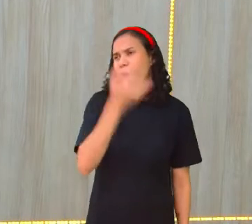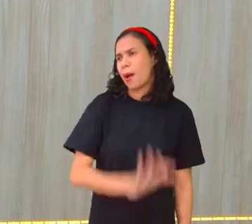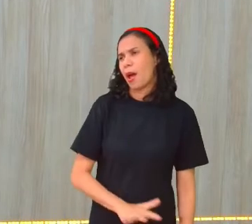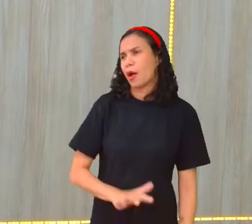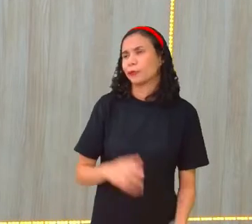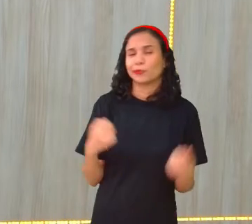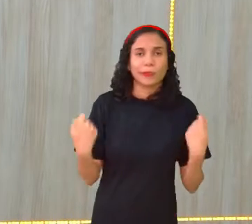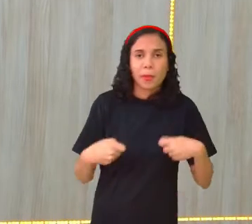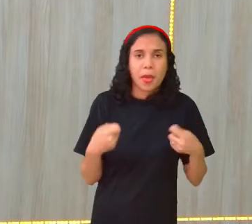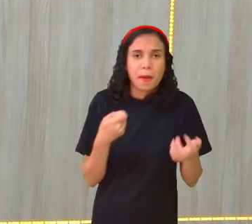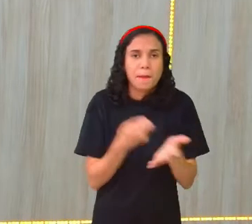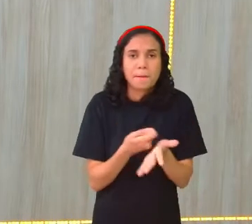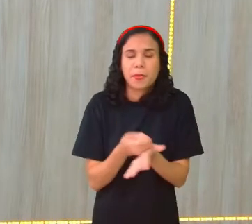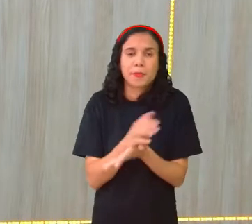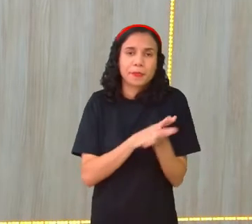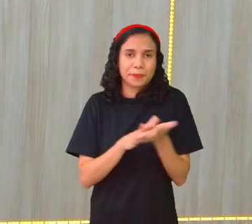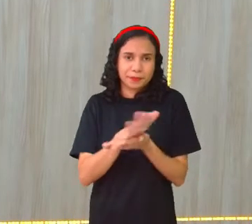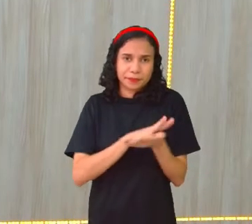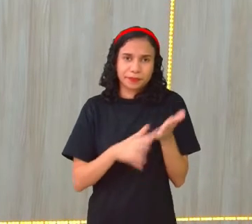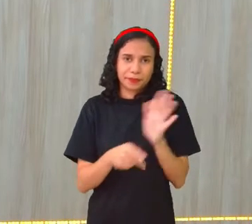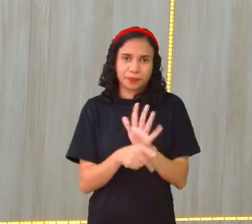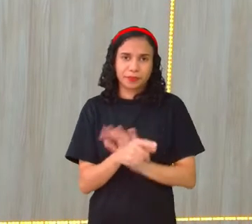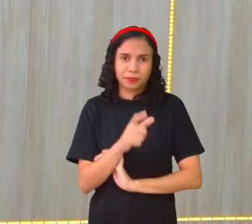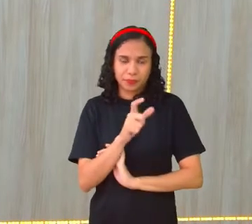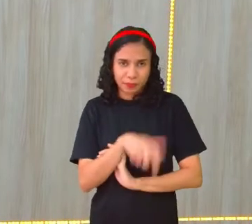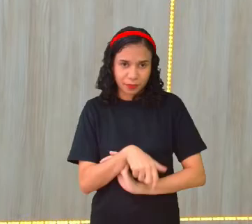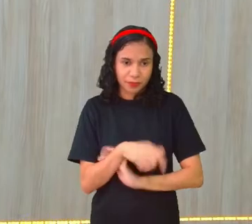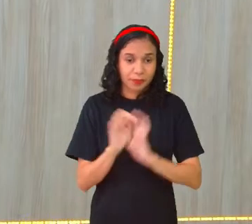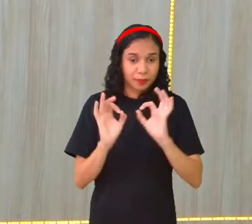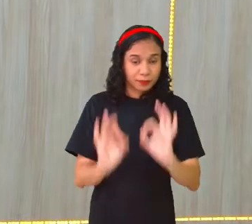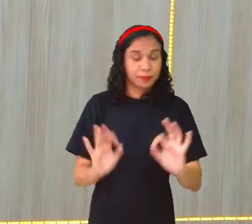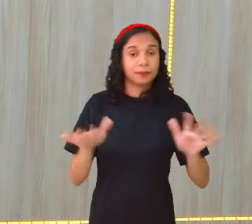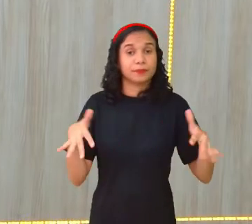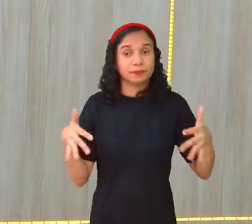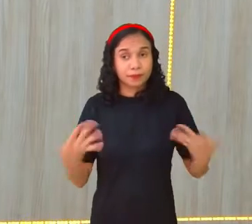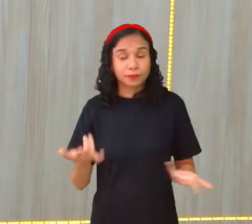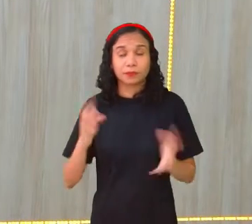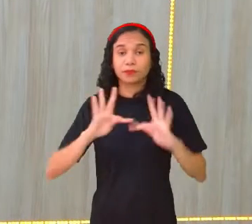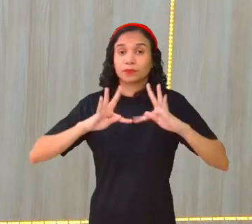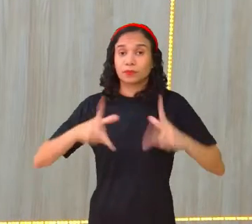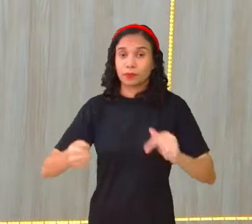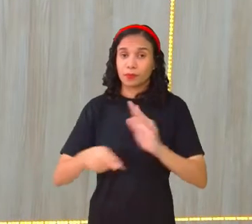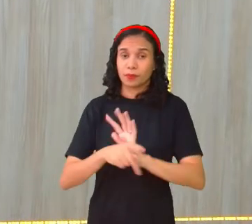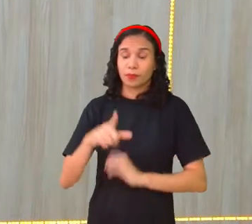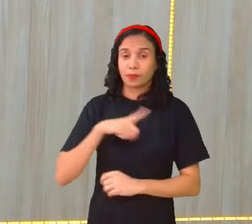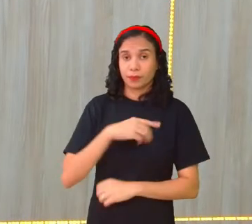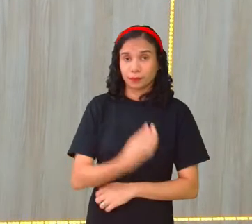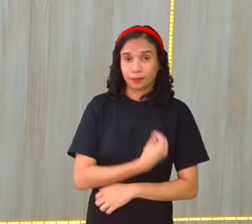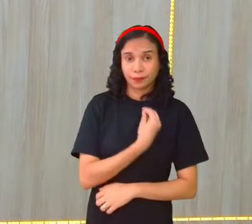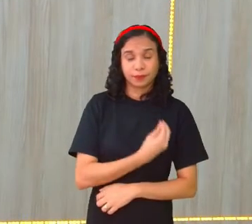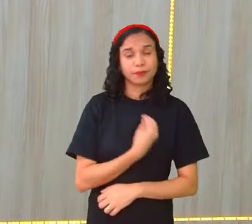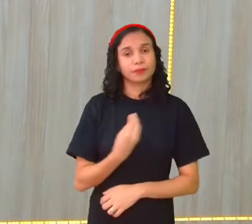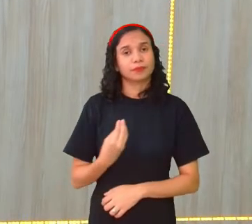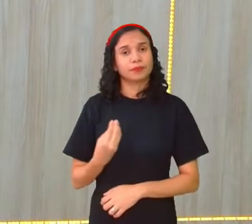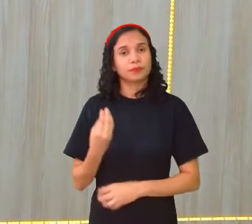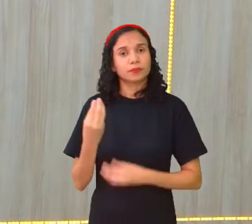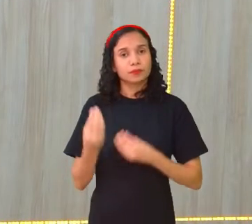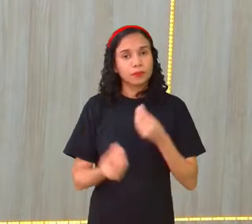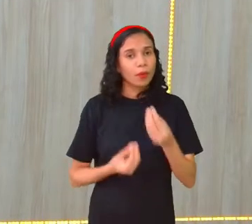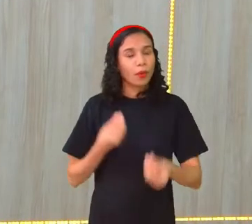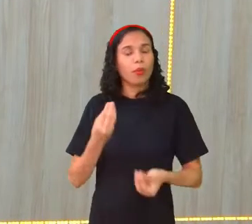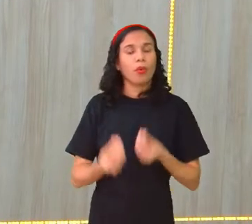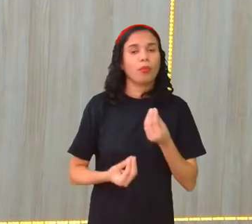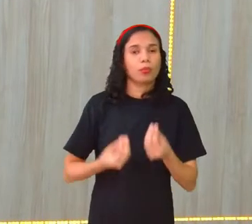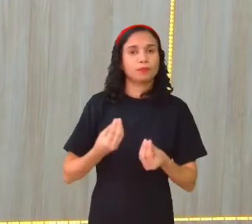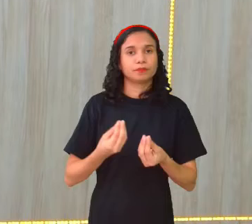não precisavam pagar nada àquele trabalhador, certo? Então, isso tudo fazia com que, né, essa